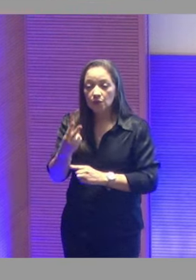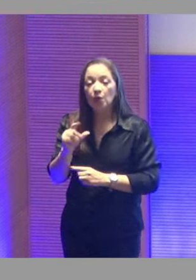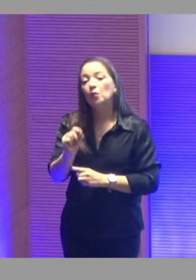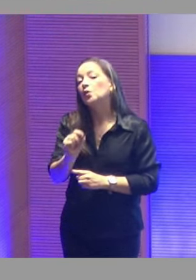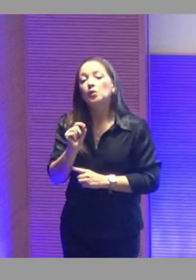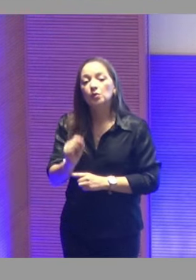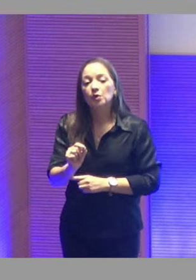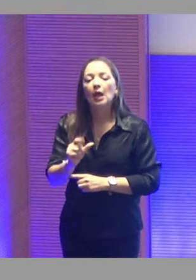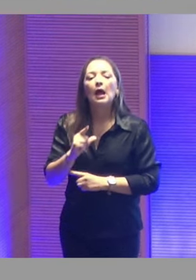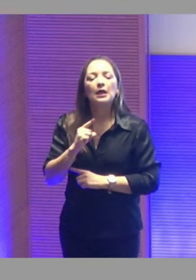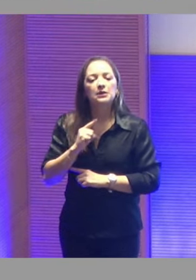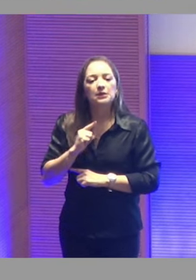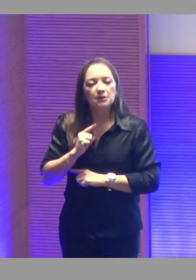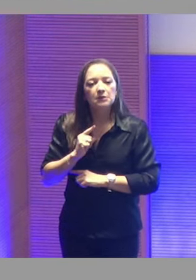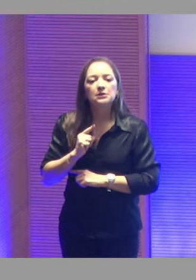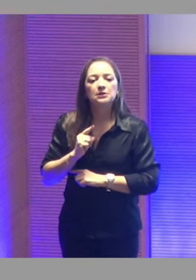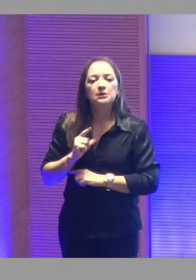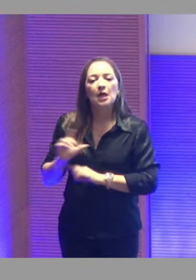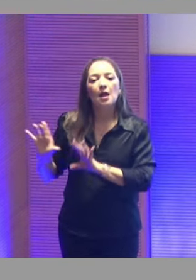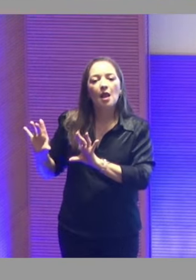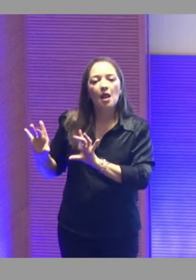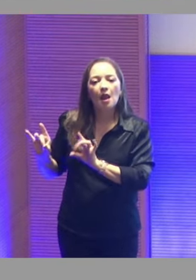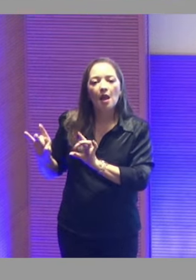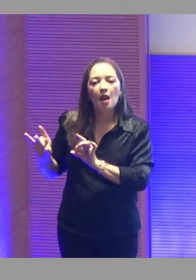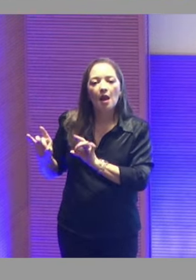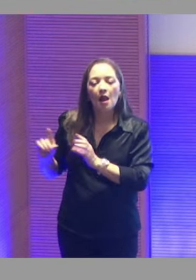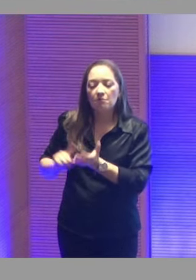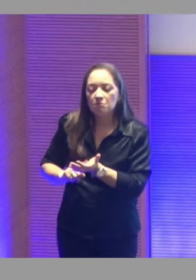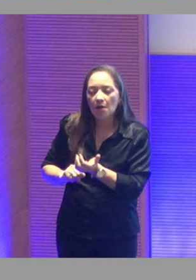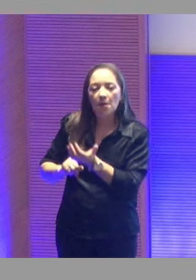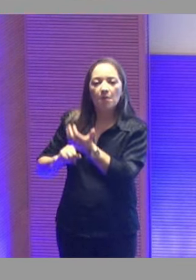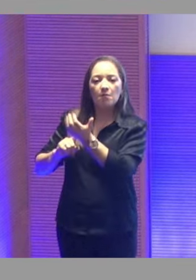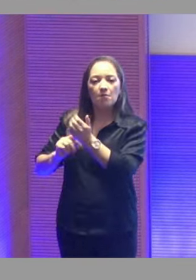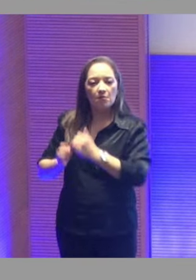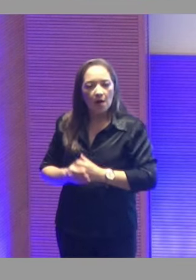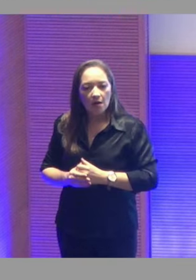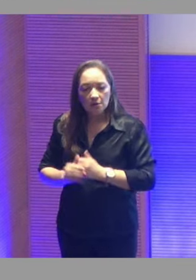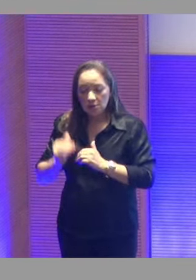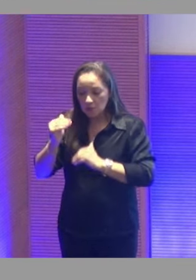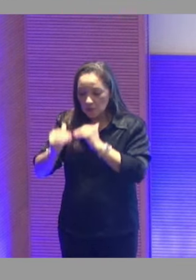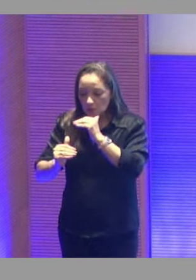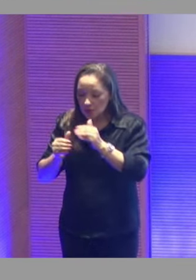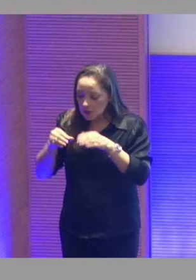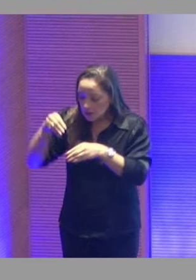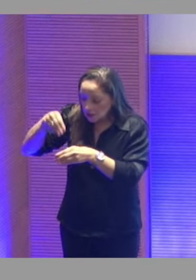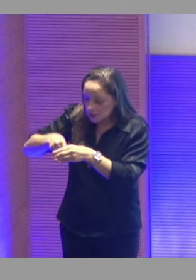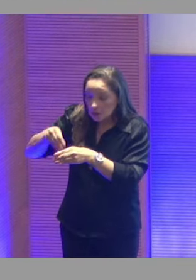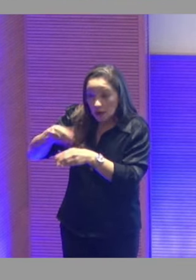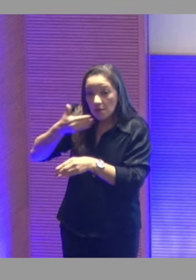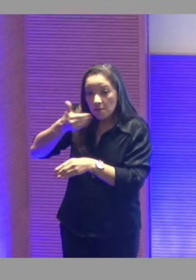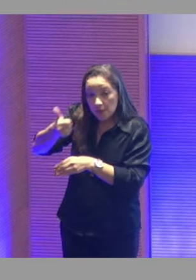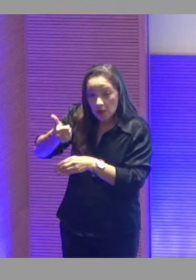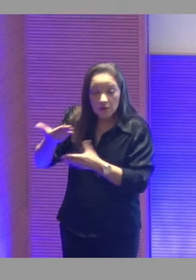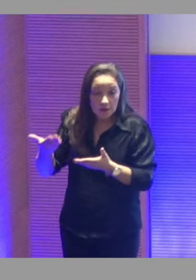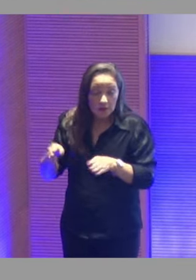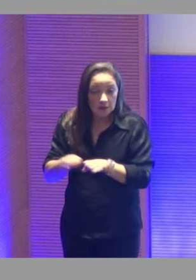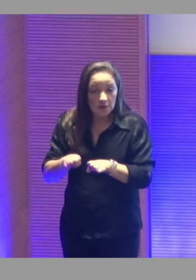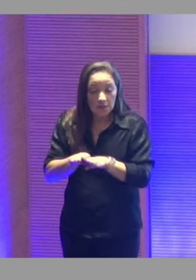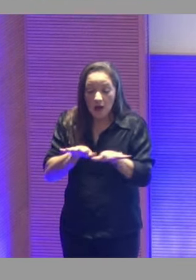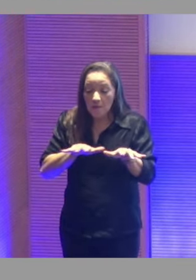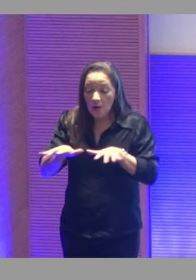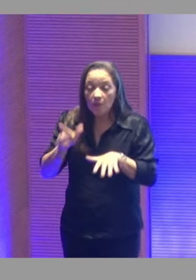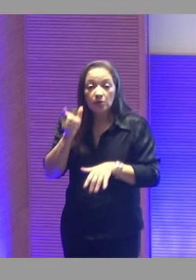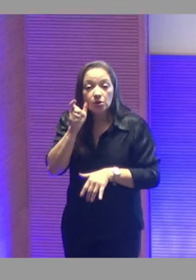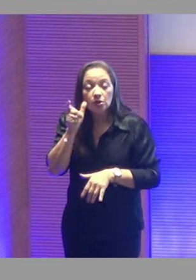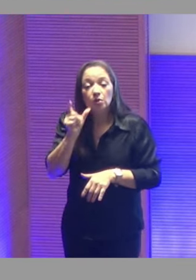uma otimização dos processos internos então de melhorar a eficiência energética da organização eh e aí tem um um movimento